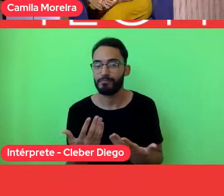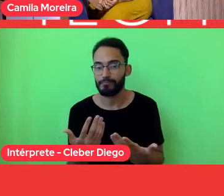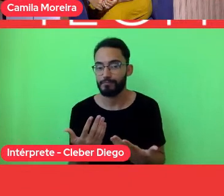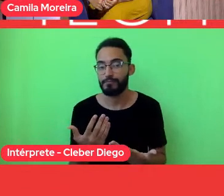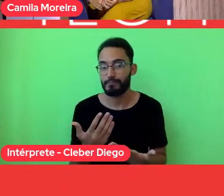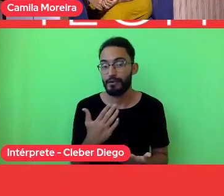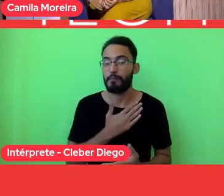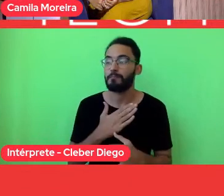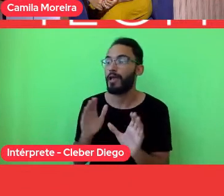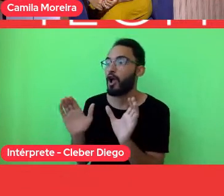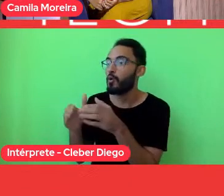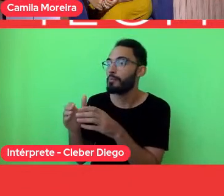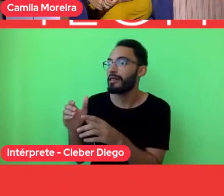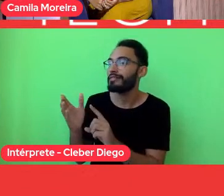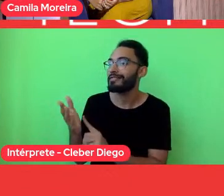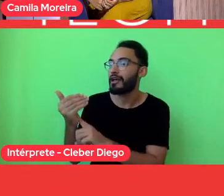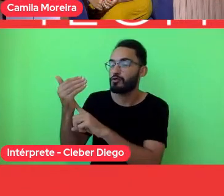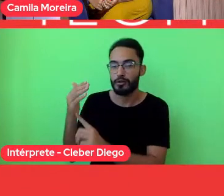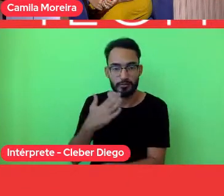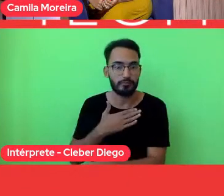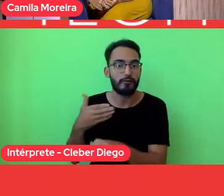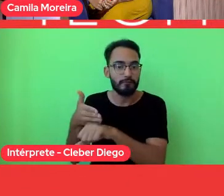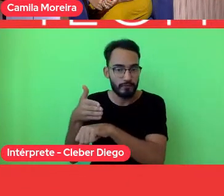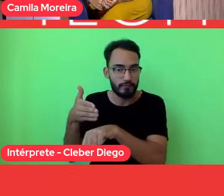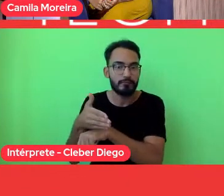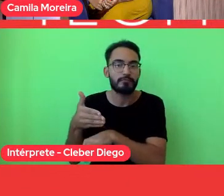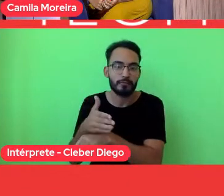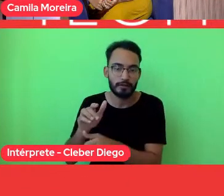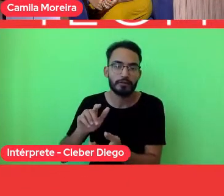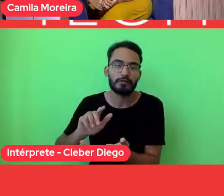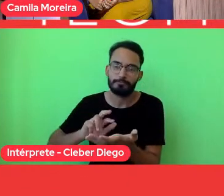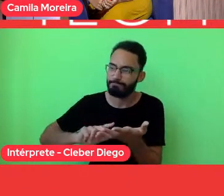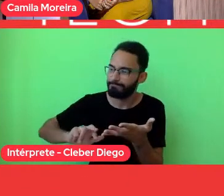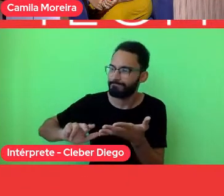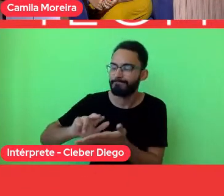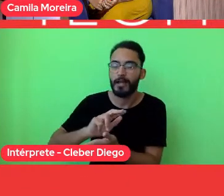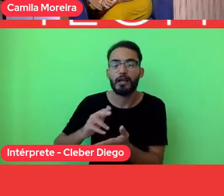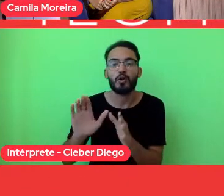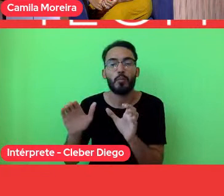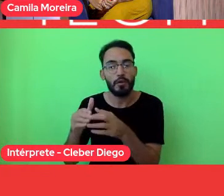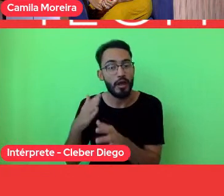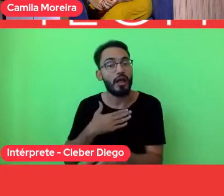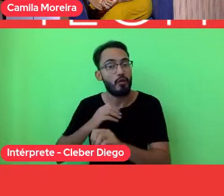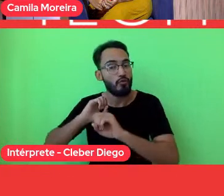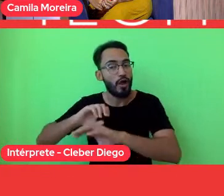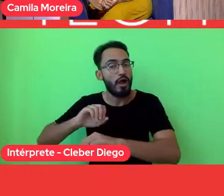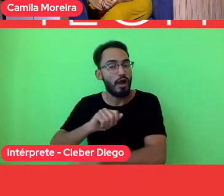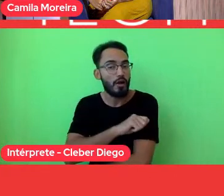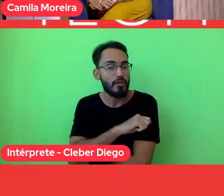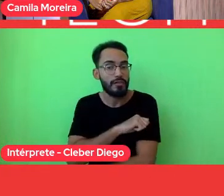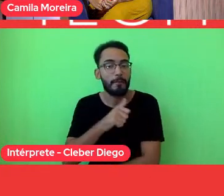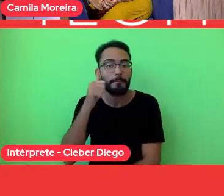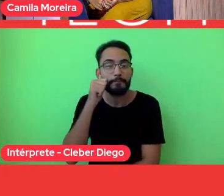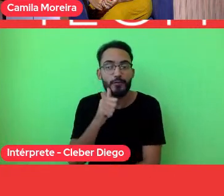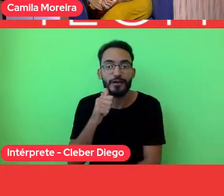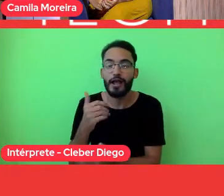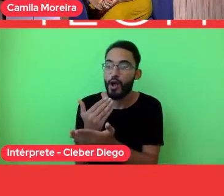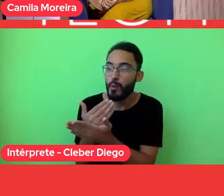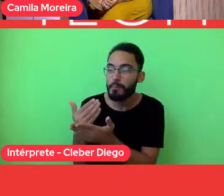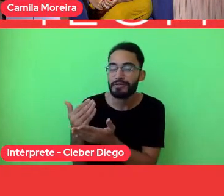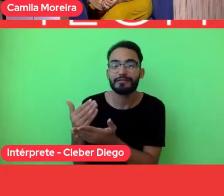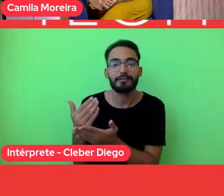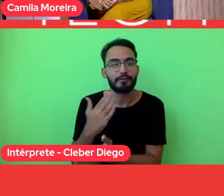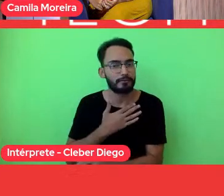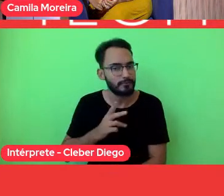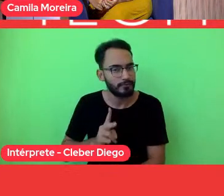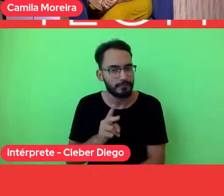nas comunidades de tecnologia, né? Eu faço parte de diversas comunidades, eu também dou aula para mulheres que estão começando, e eu sempre